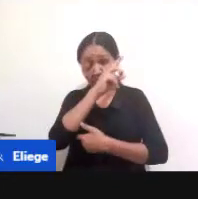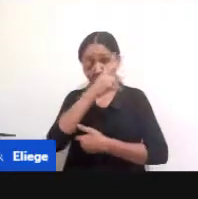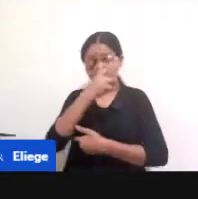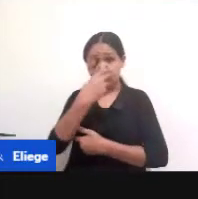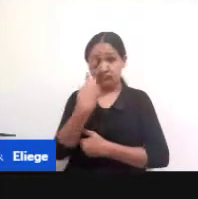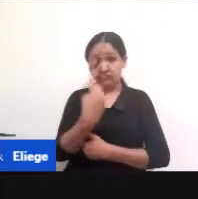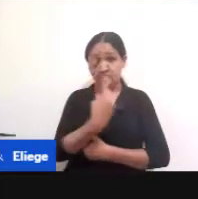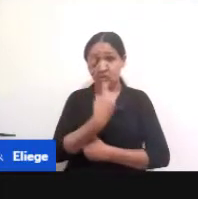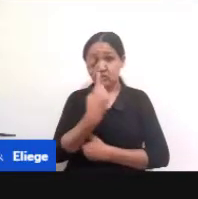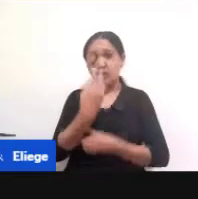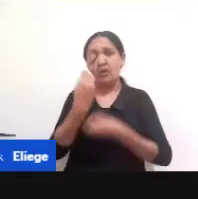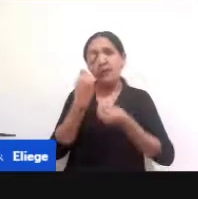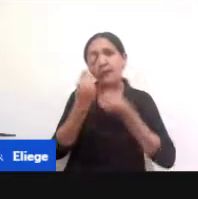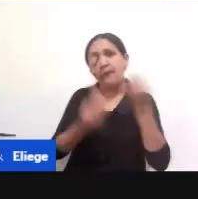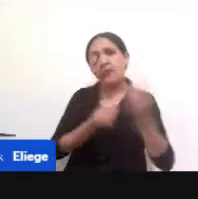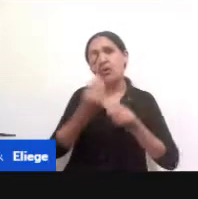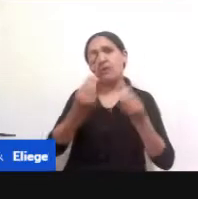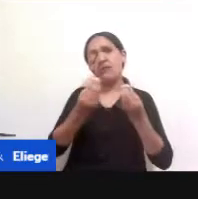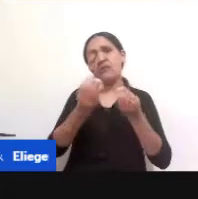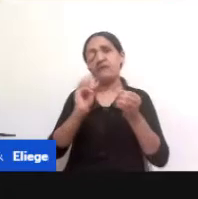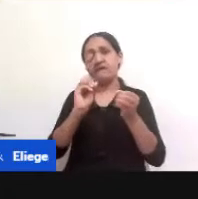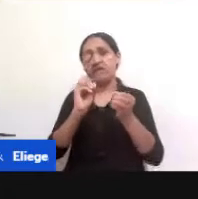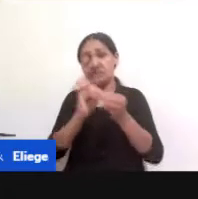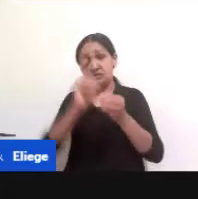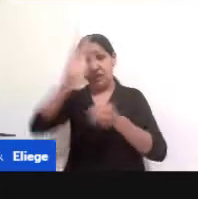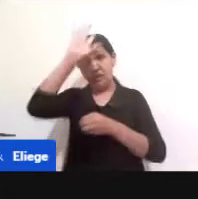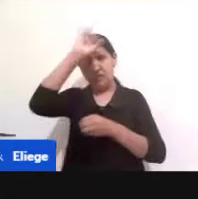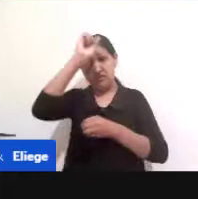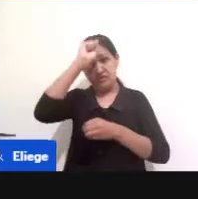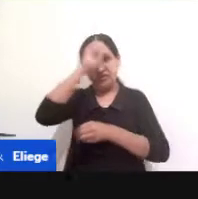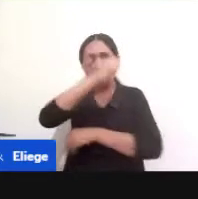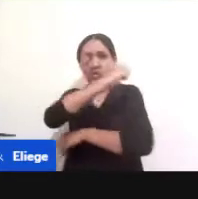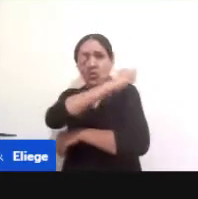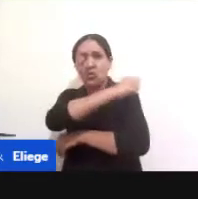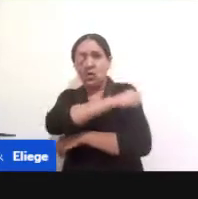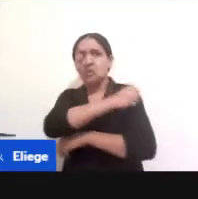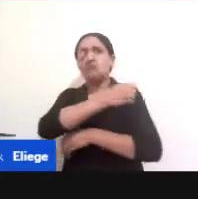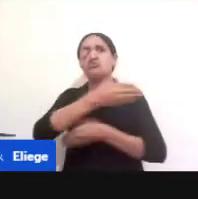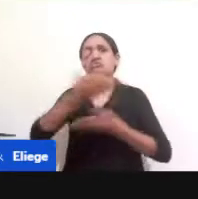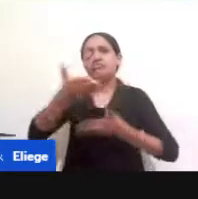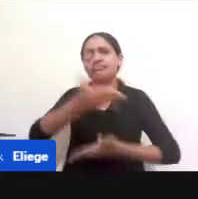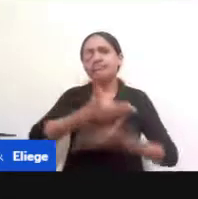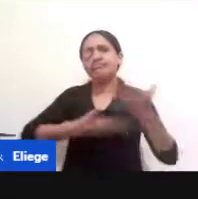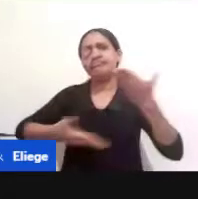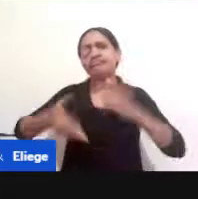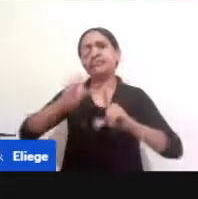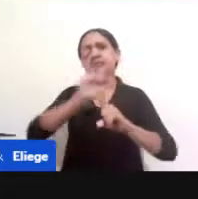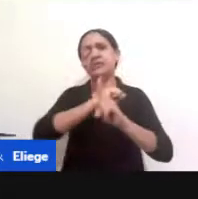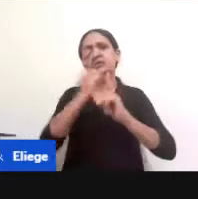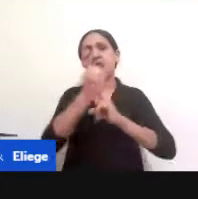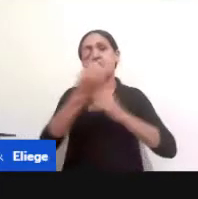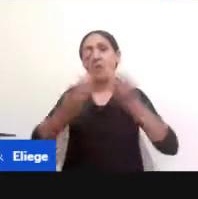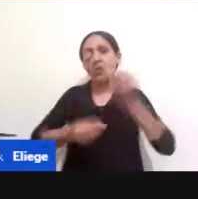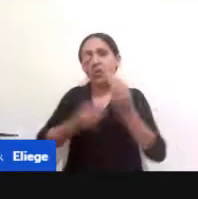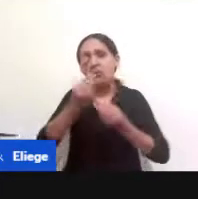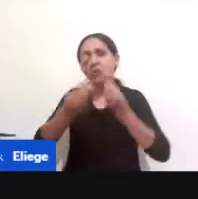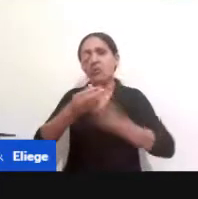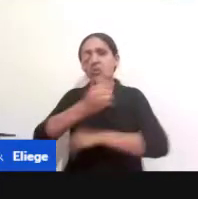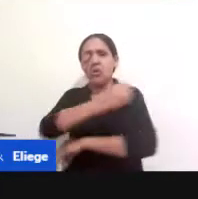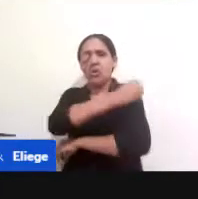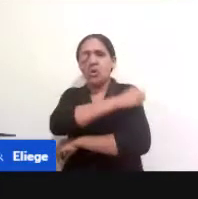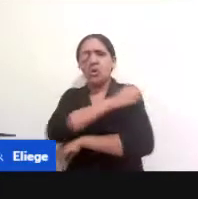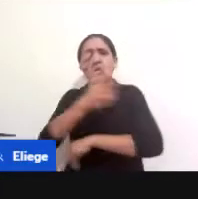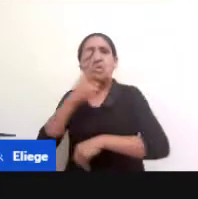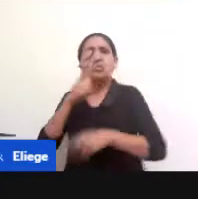como é que está a dificuldade de aprendizagem dele, de interação social, né? Como é que esse aluno percebe esse momento